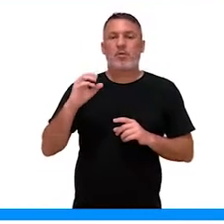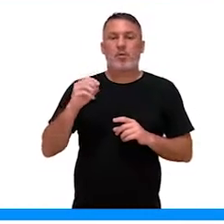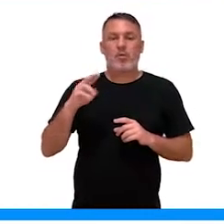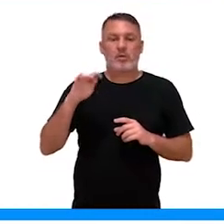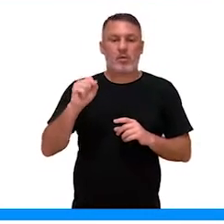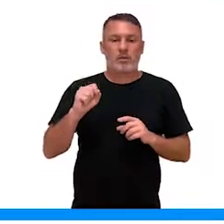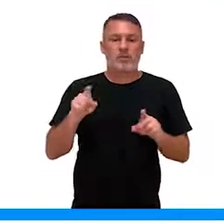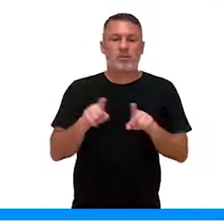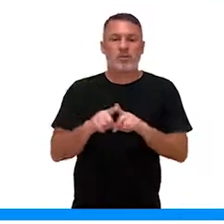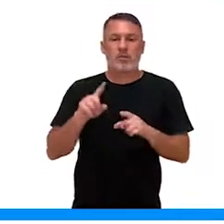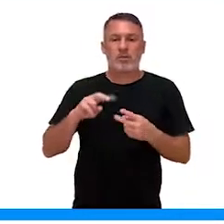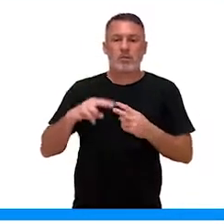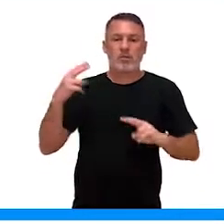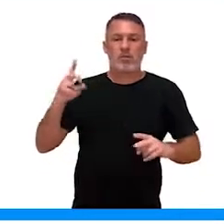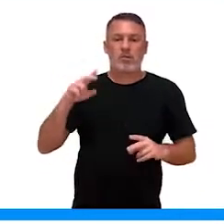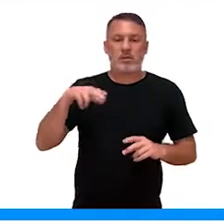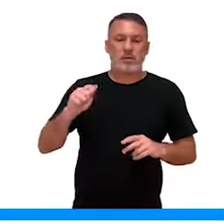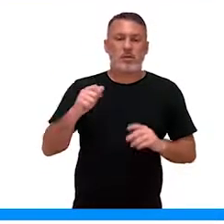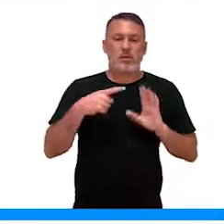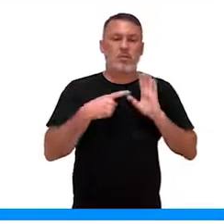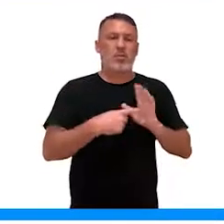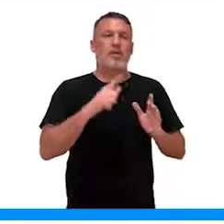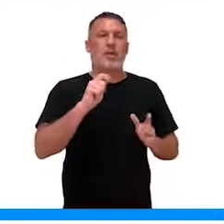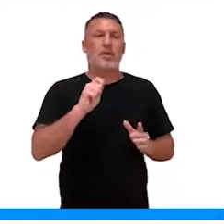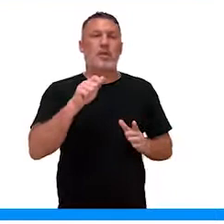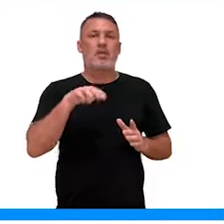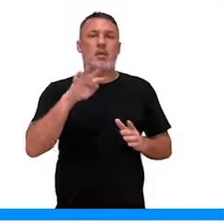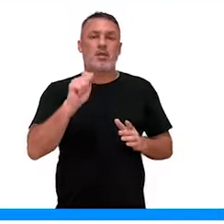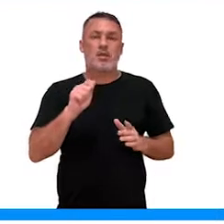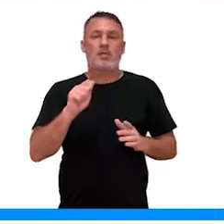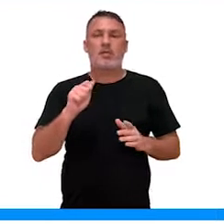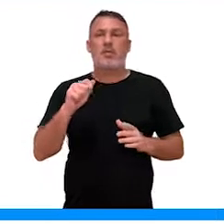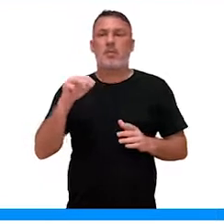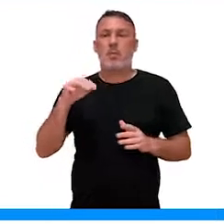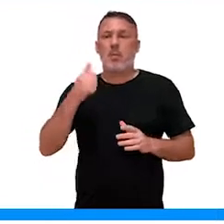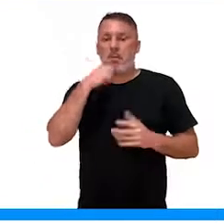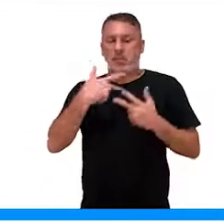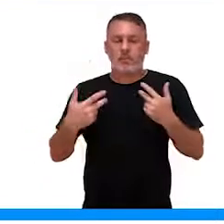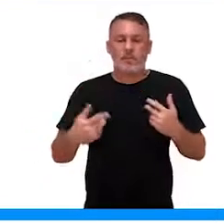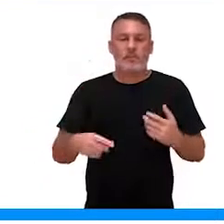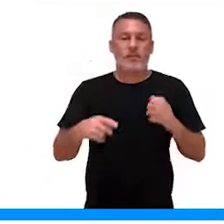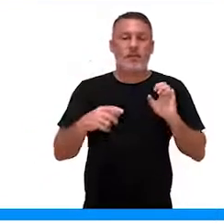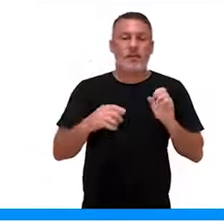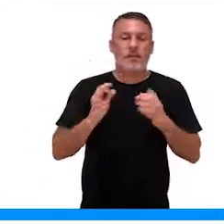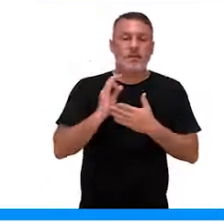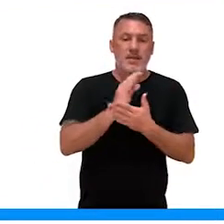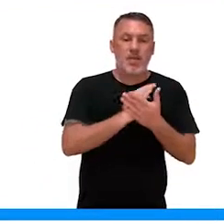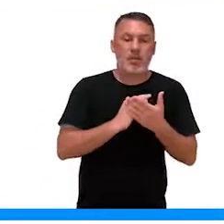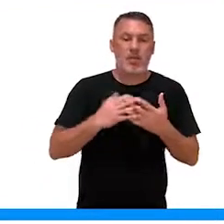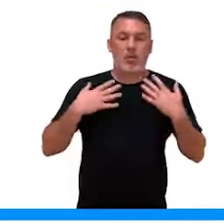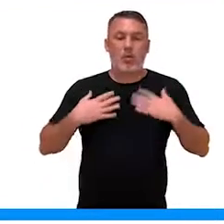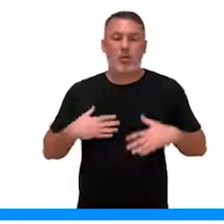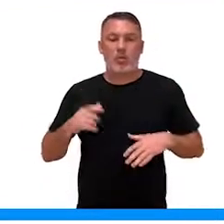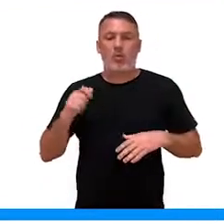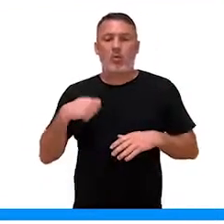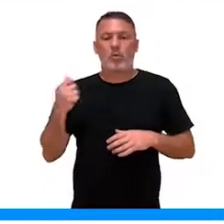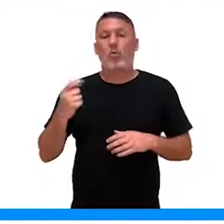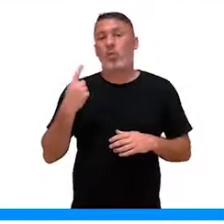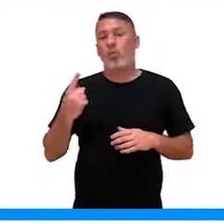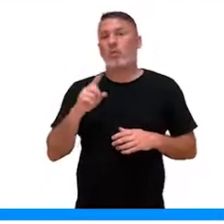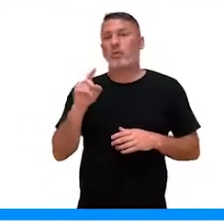e o seu DNA provêm do gameta materno. E letra E, as nossas células corporais provêm de um único